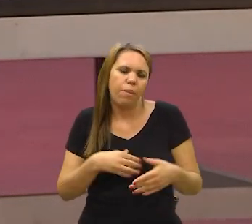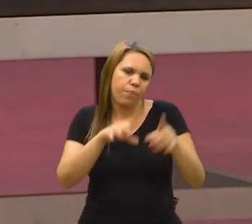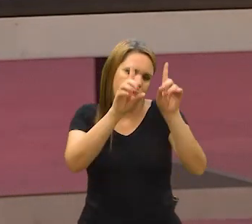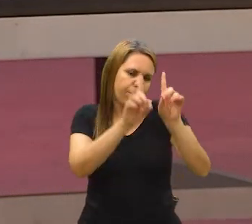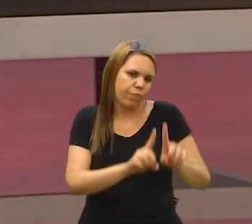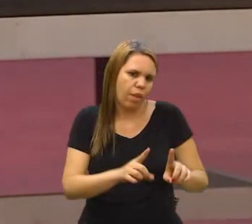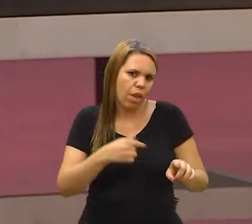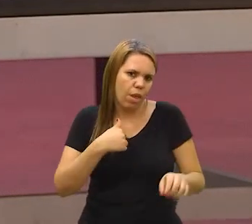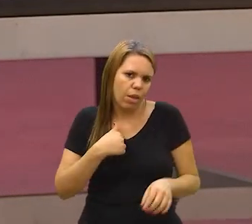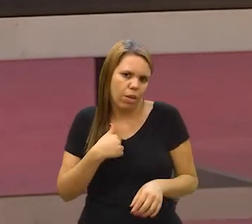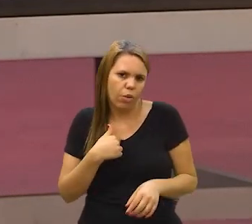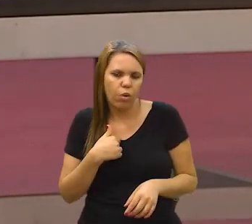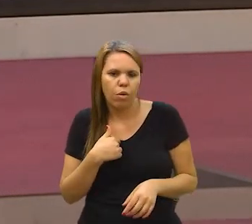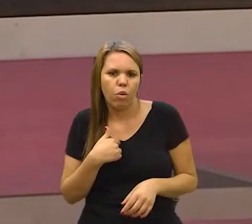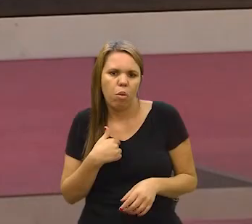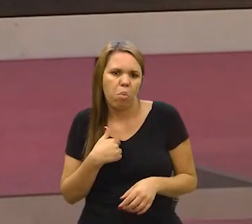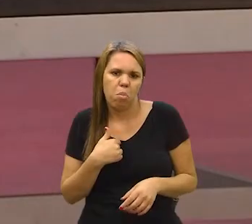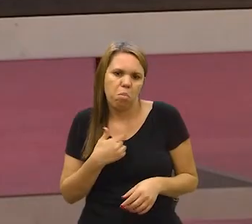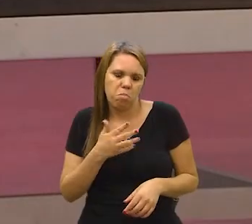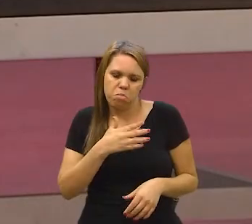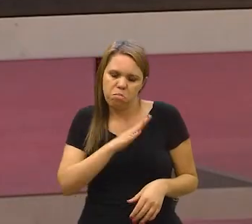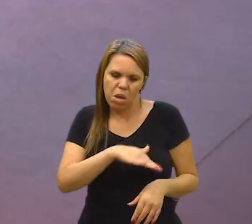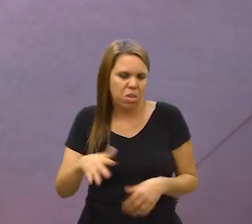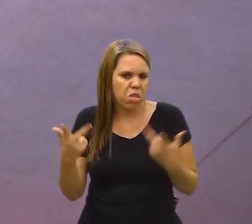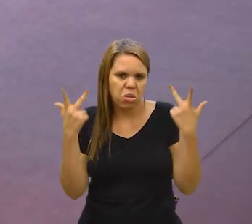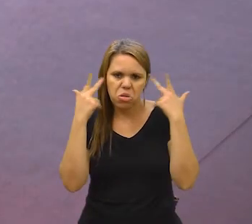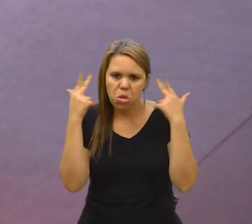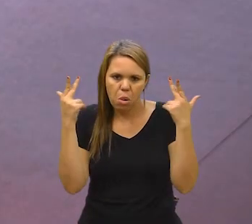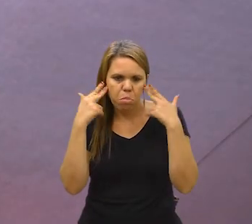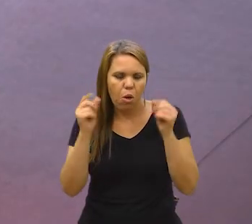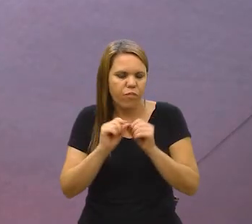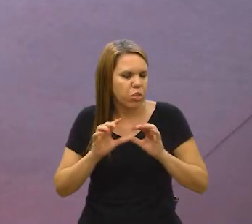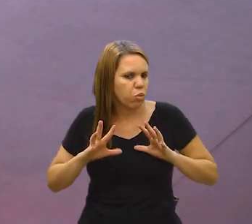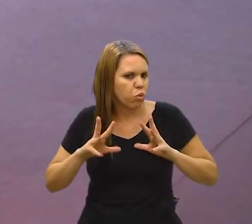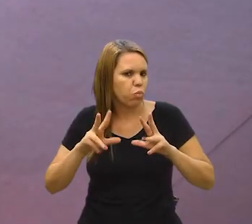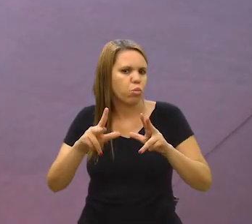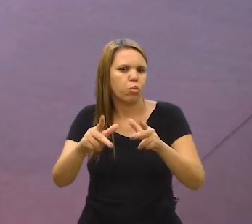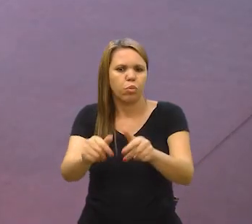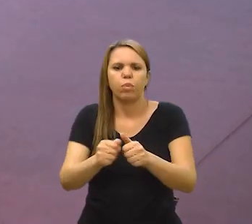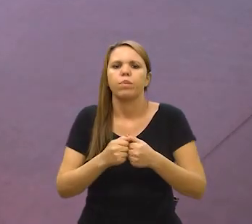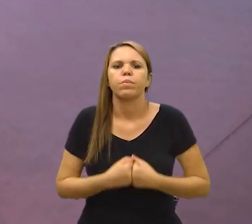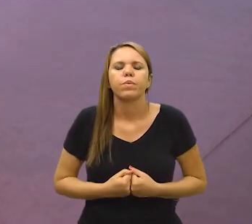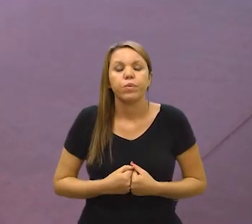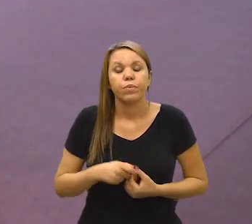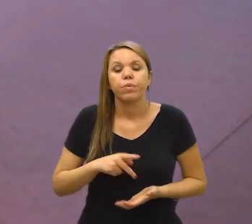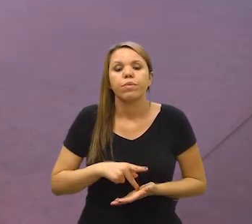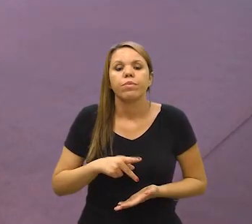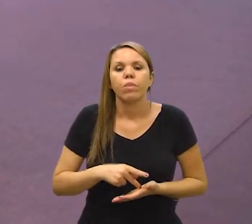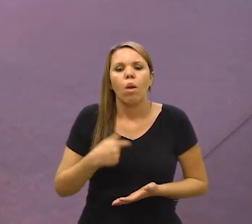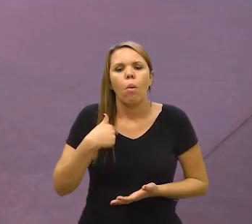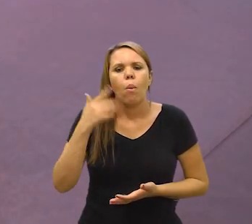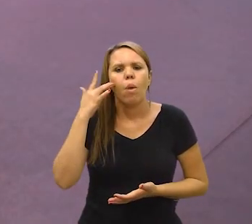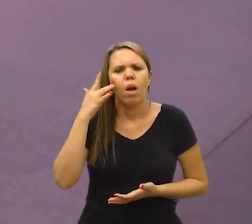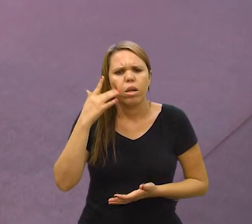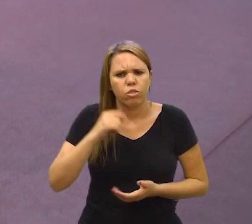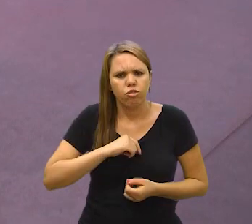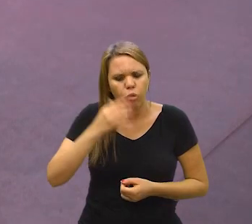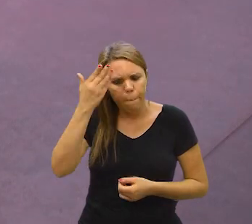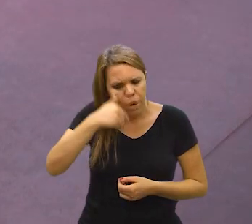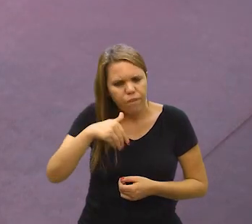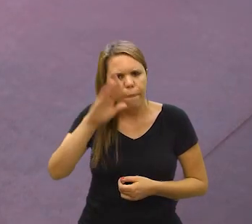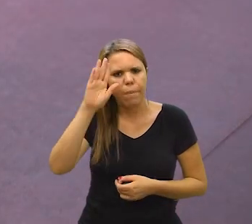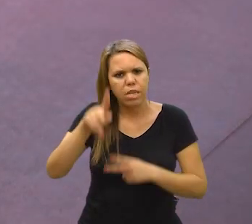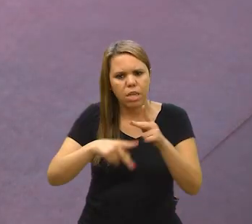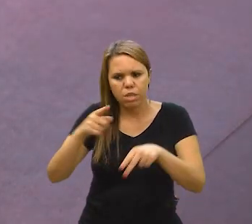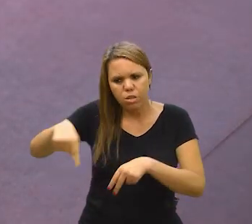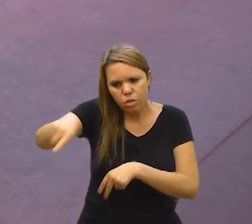deficiência, foi como uma criança qualquer, né? Eu fazia de tudo, a verdade é que eu acho que eu tinha que provar mais ainda. O que as